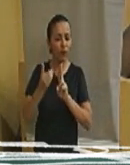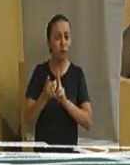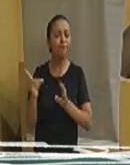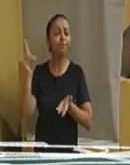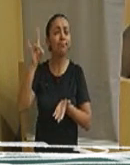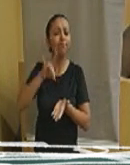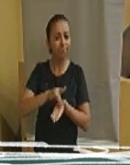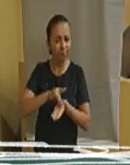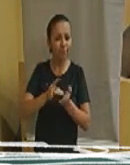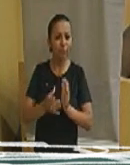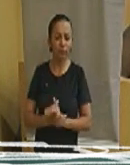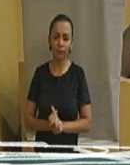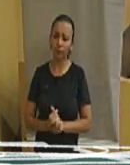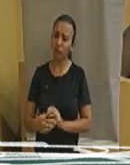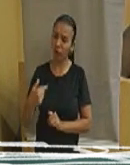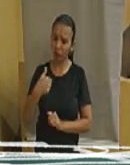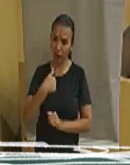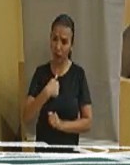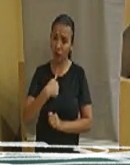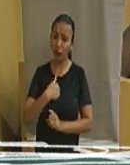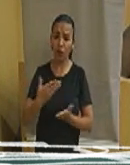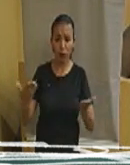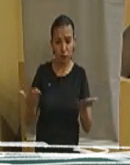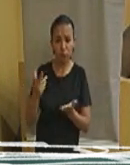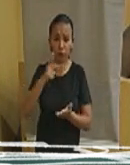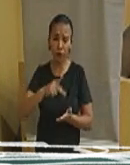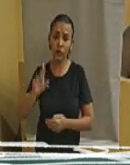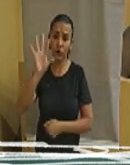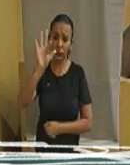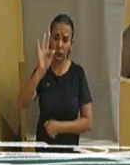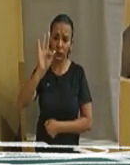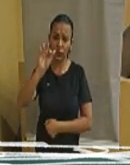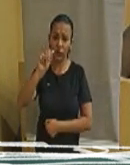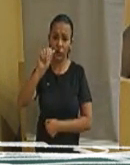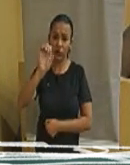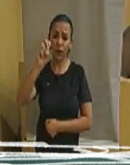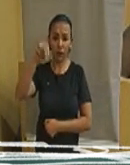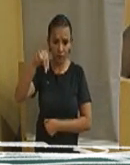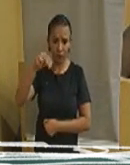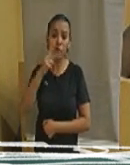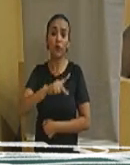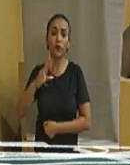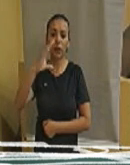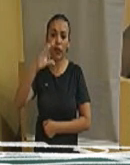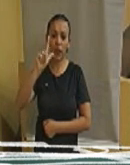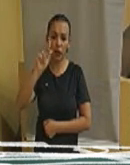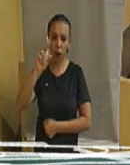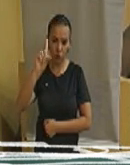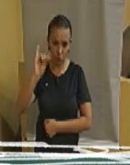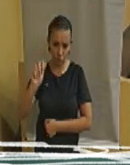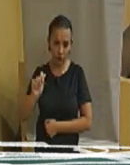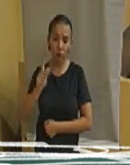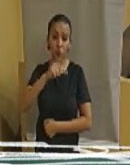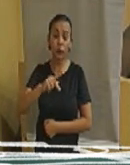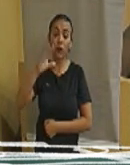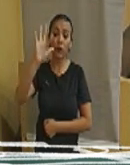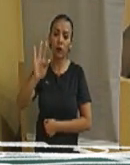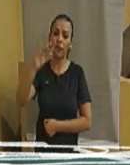eu, hoje professor da FAEM, com a professora Cláudia, professora da